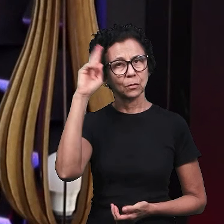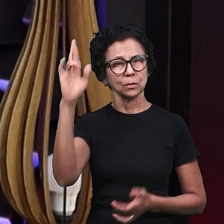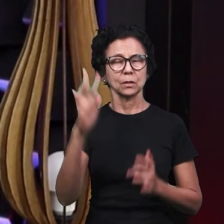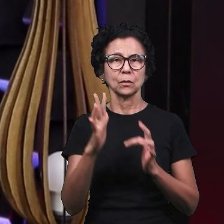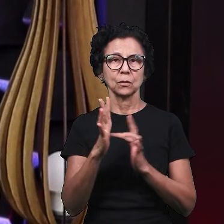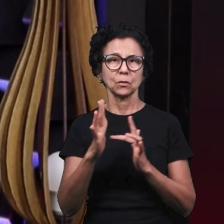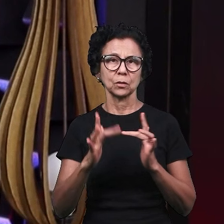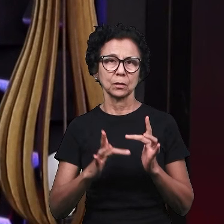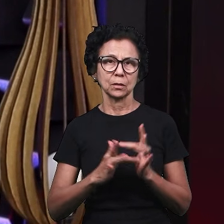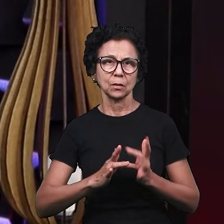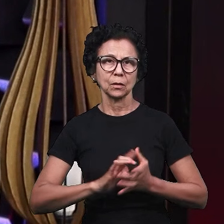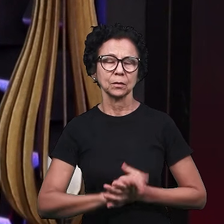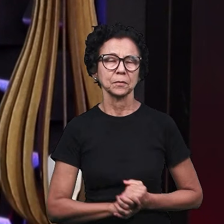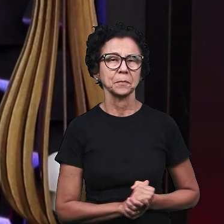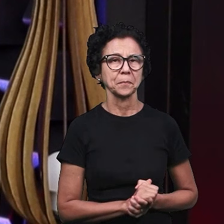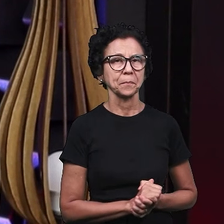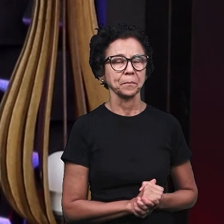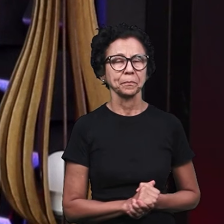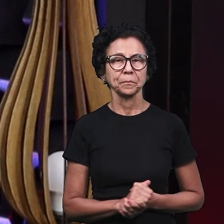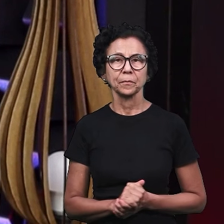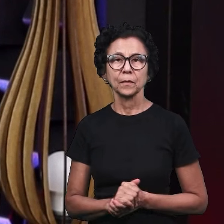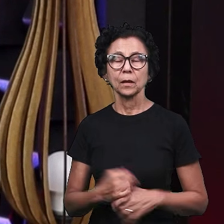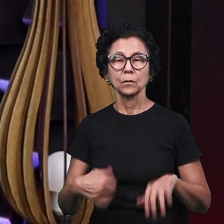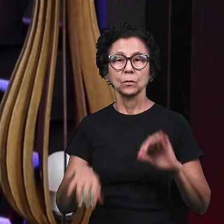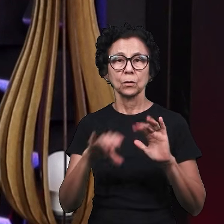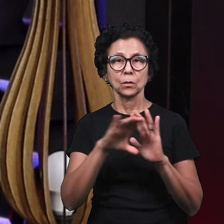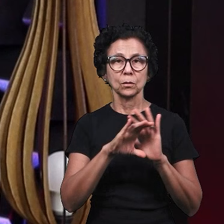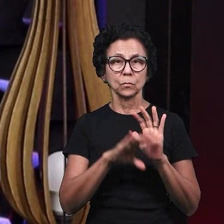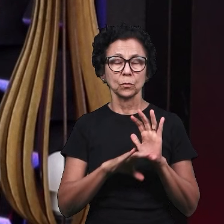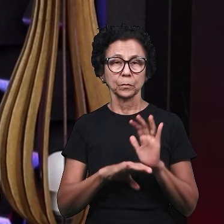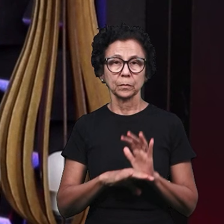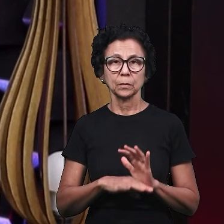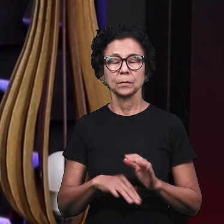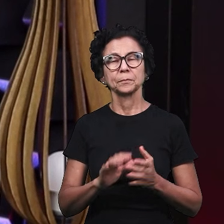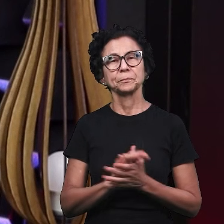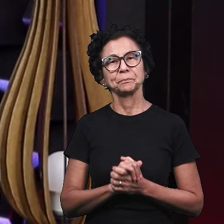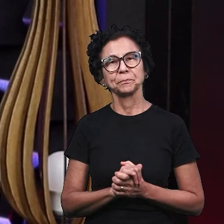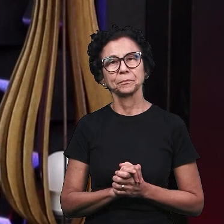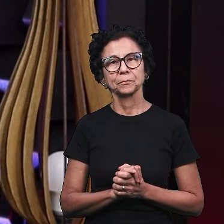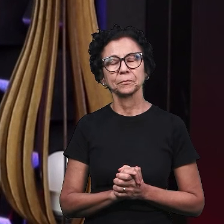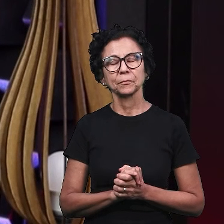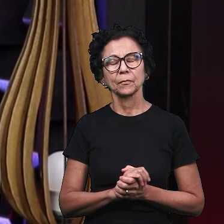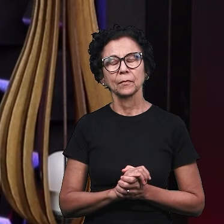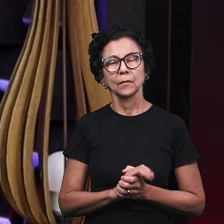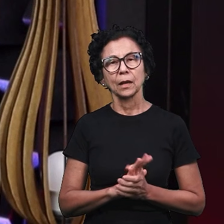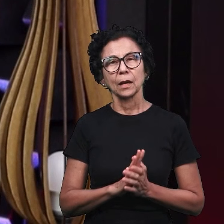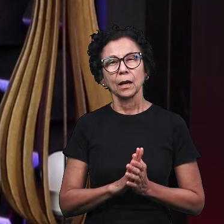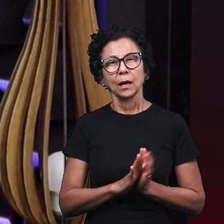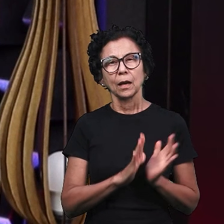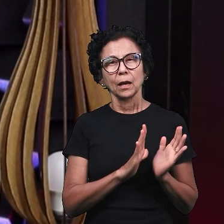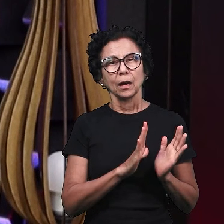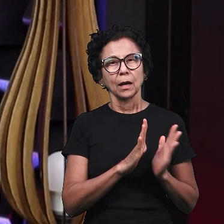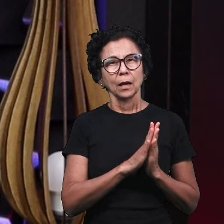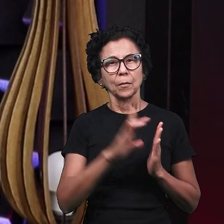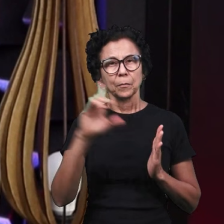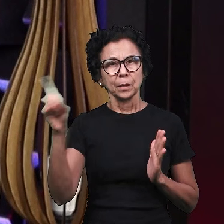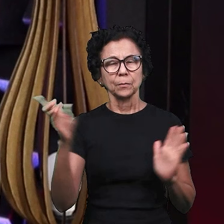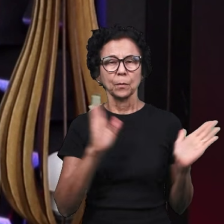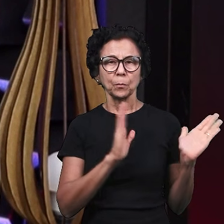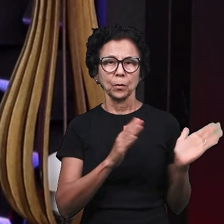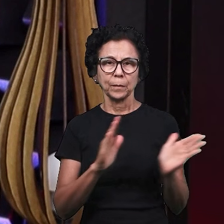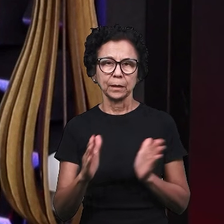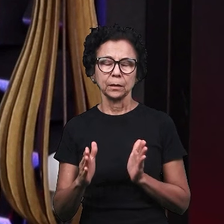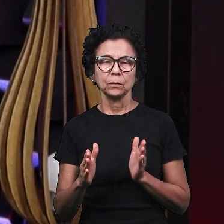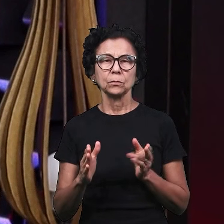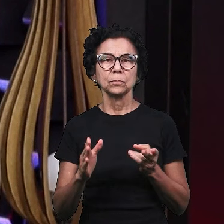Olá, a paz do Senhor Jesus. Nós estamos retornando com o nosso programa Cronologia Bíblica, Histórico e Profético. E nós